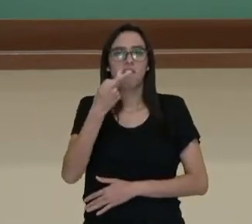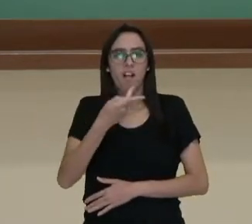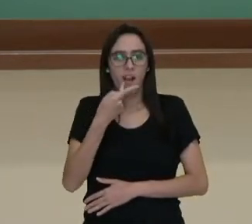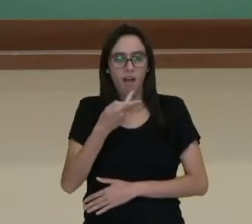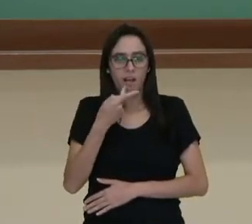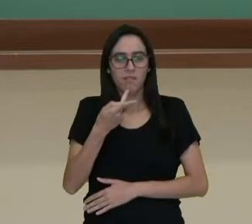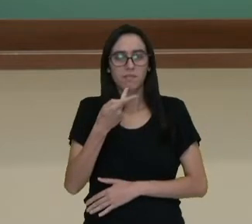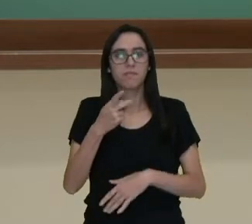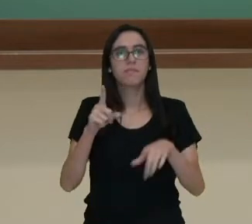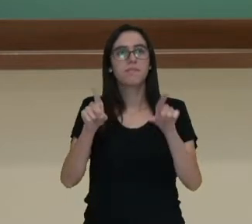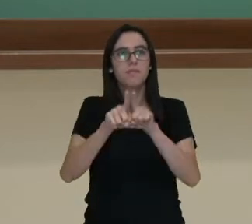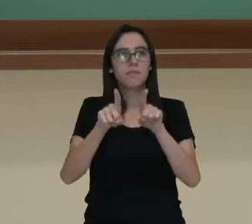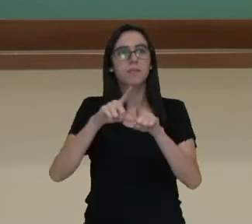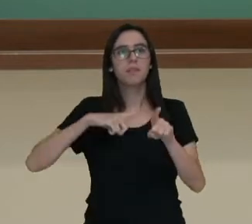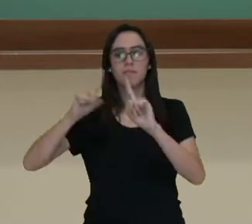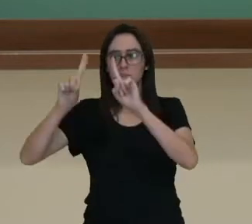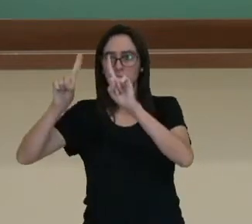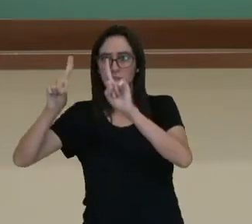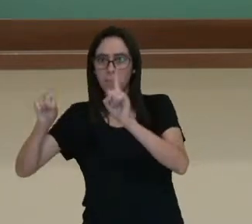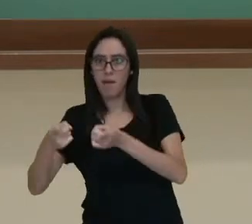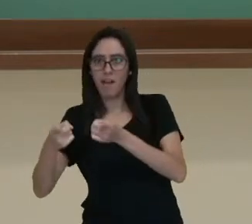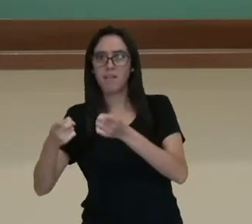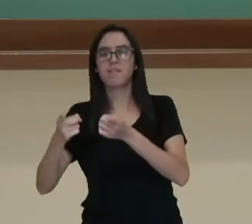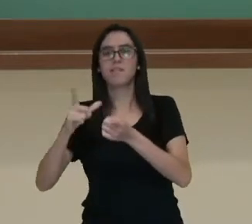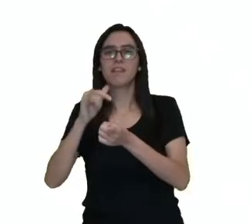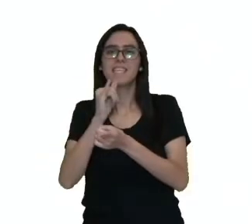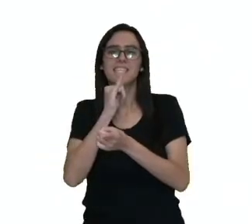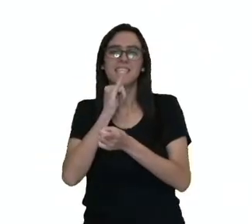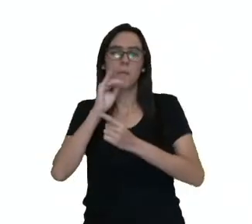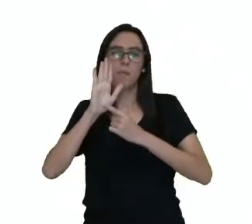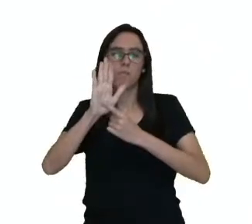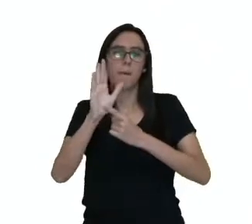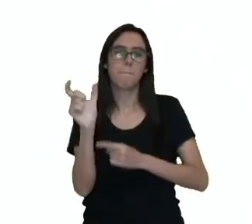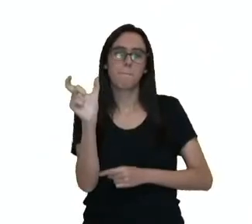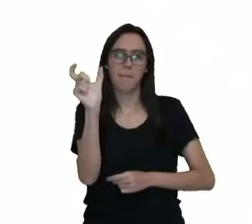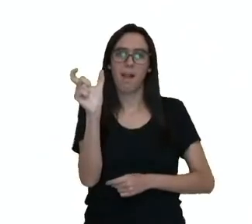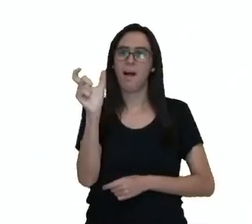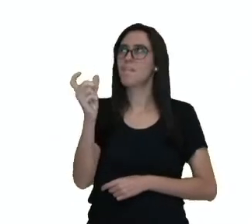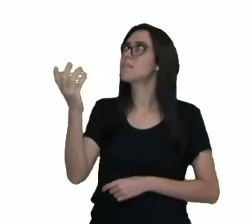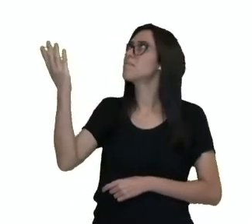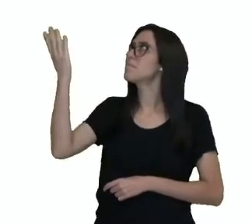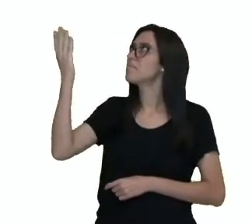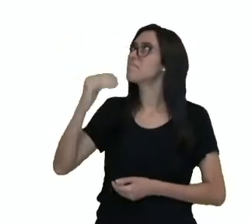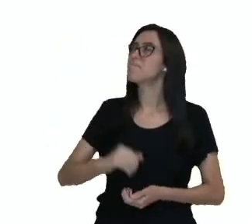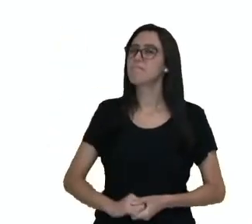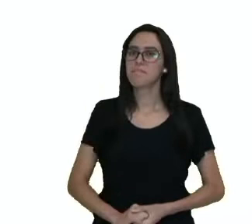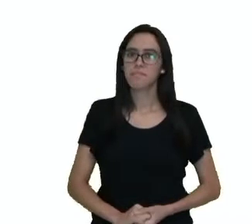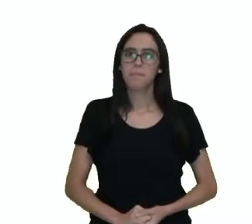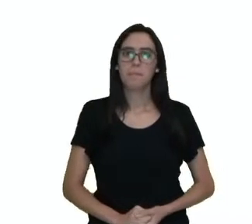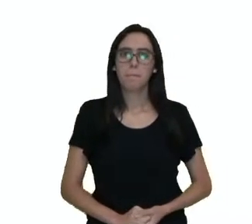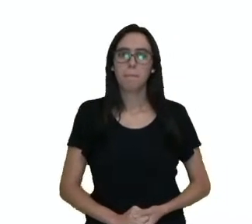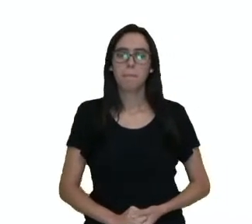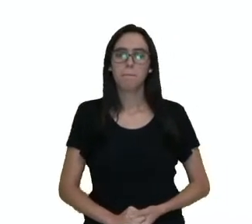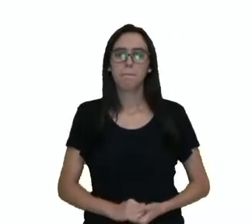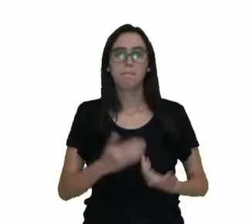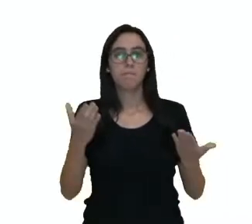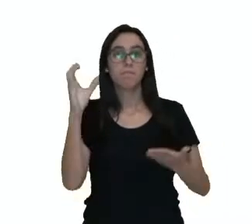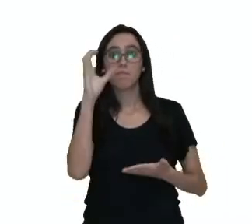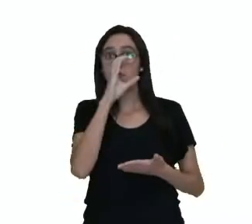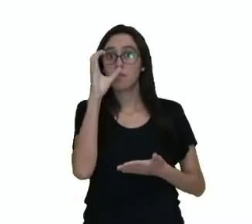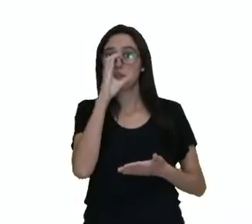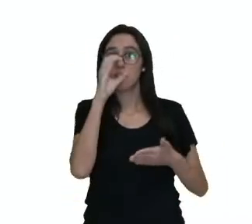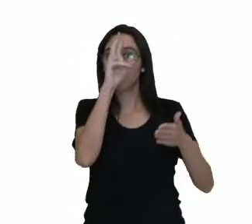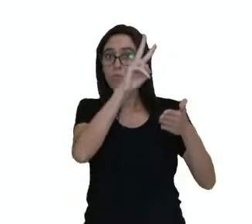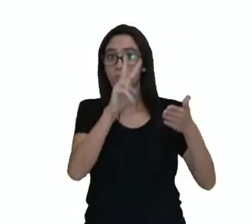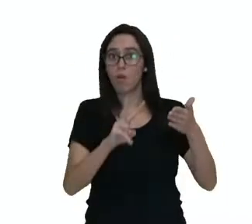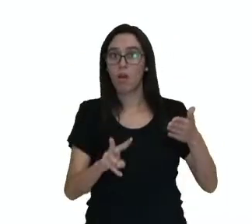entre, né, parênteses aqui, ó, uma palavra iniciada aí com essa letra, tá? Rapidinho vamos fazer a